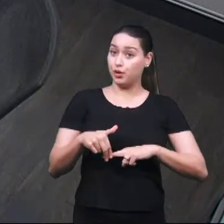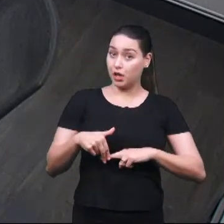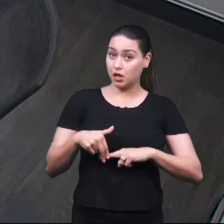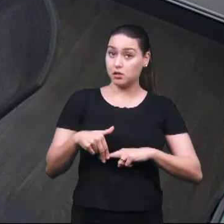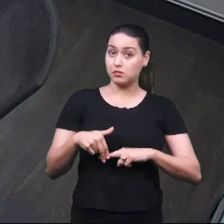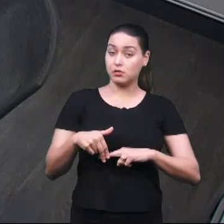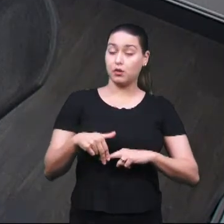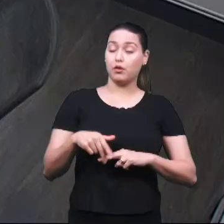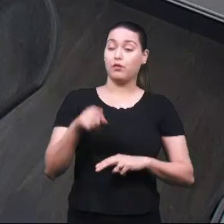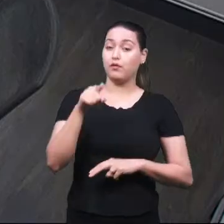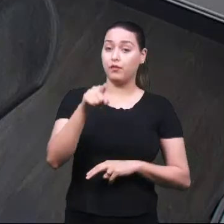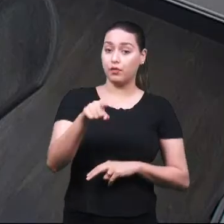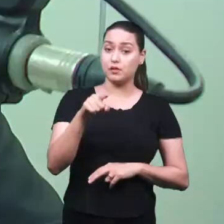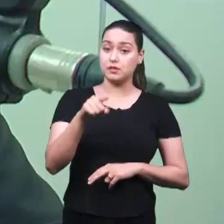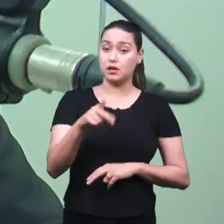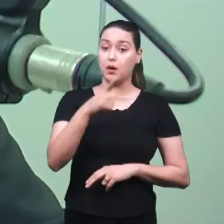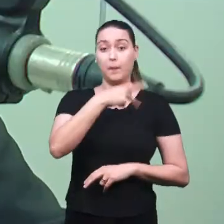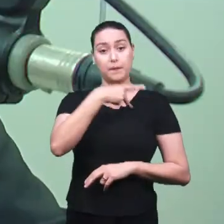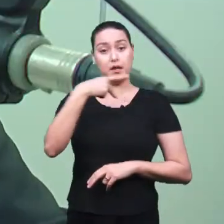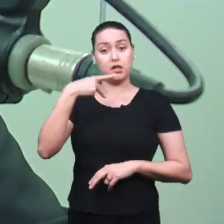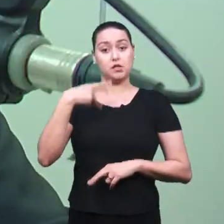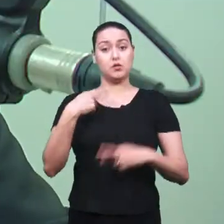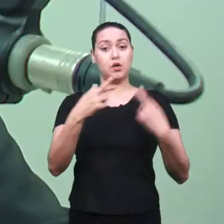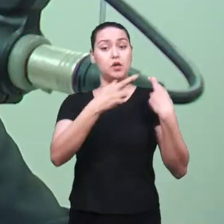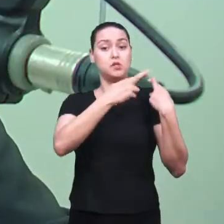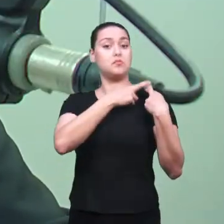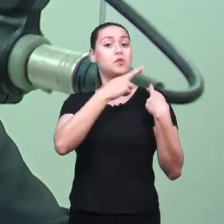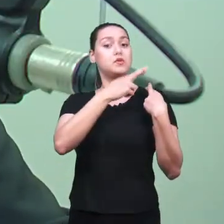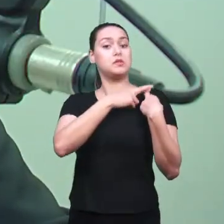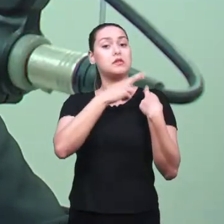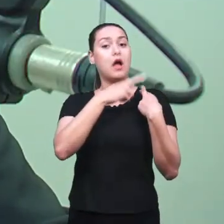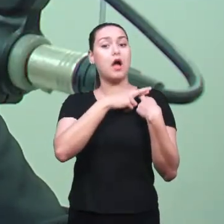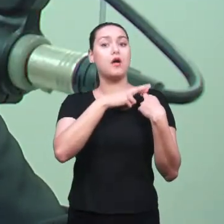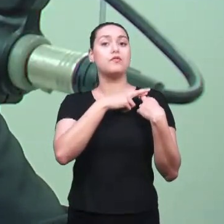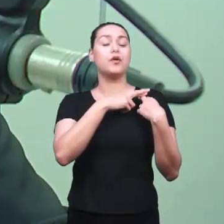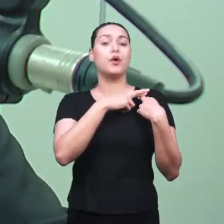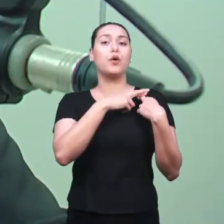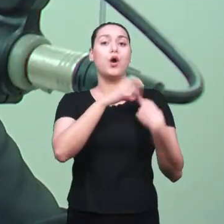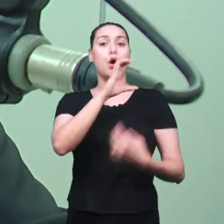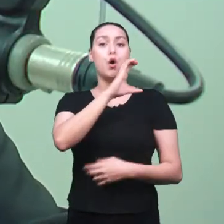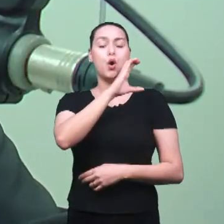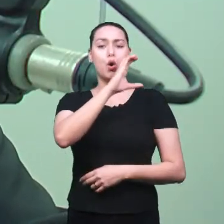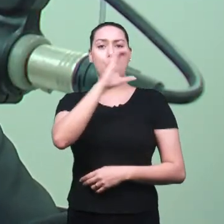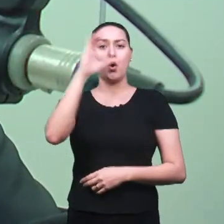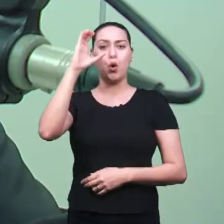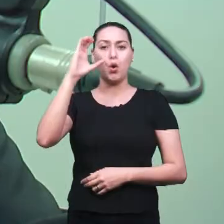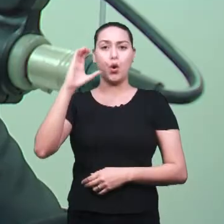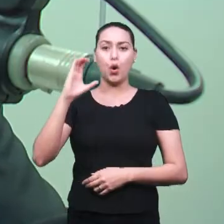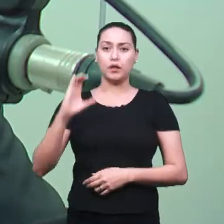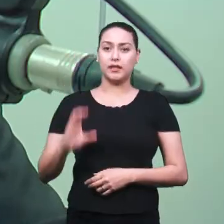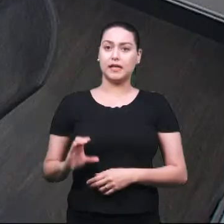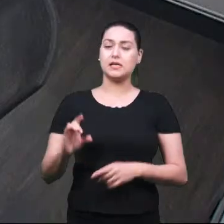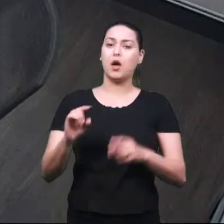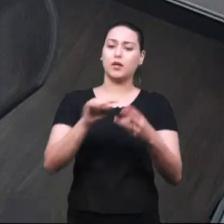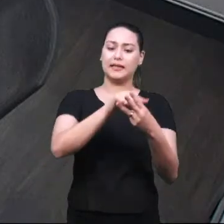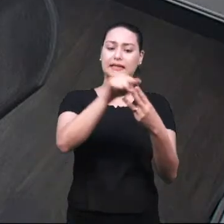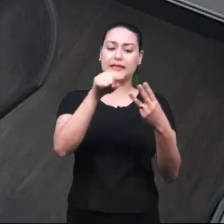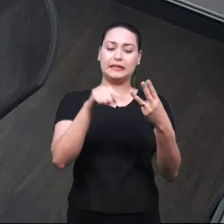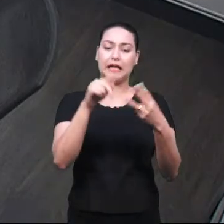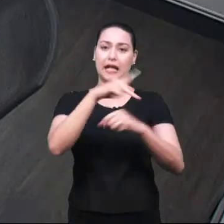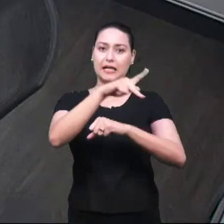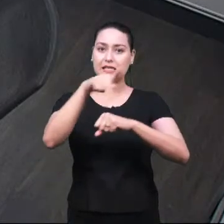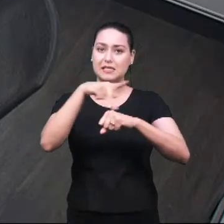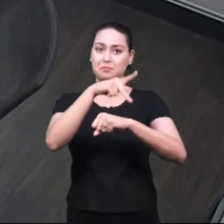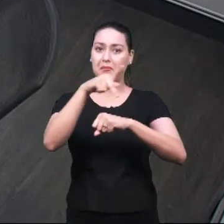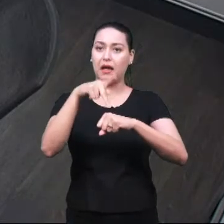frente de igrejas, de uma coordenação lá envolvendo a Alemanha, a Suíça, tem mais um país ainda. Hungria. Nós